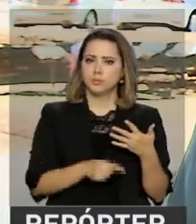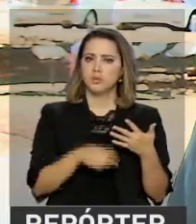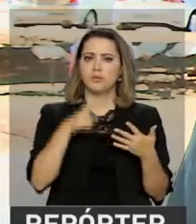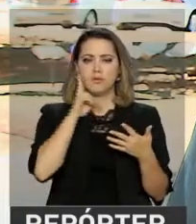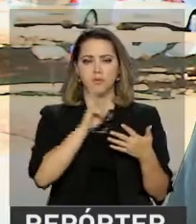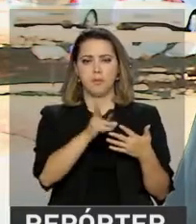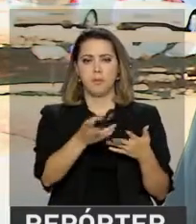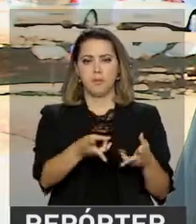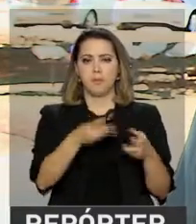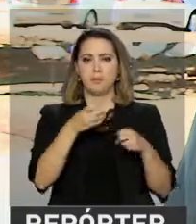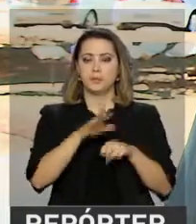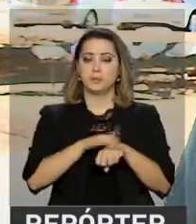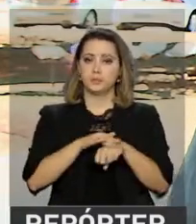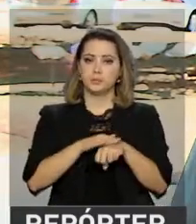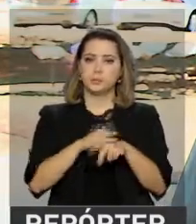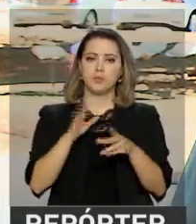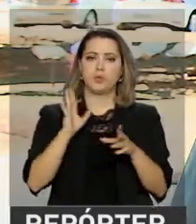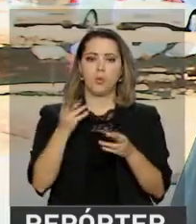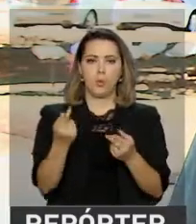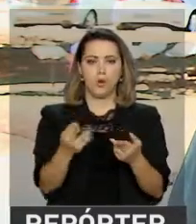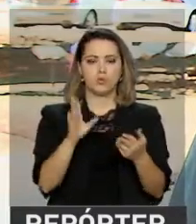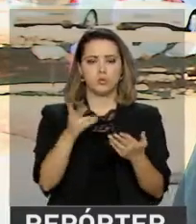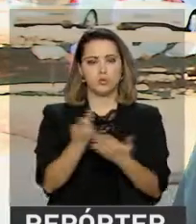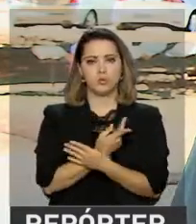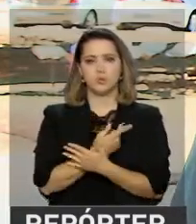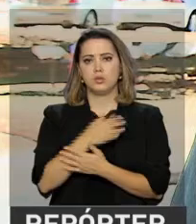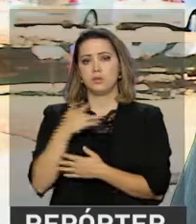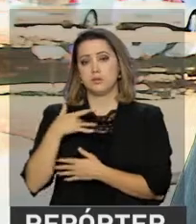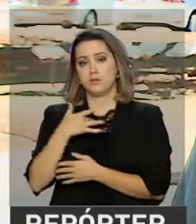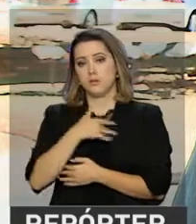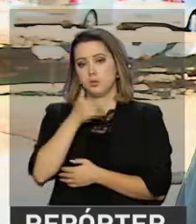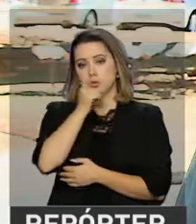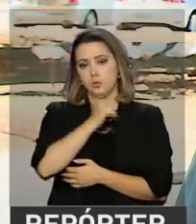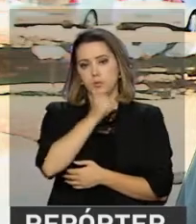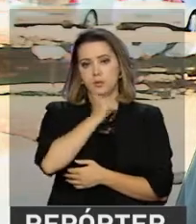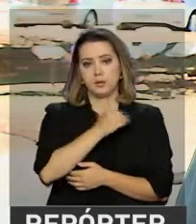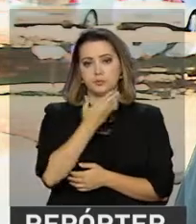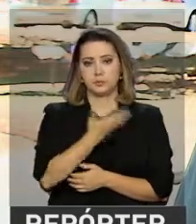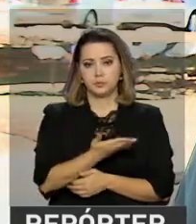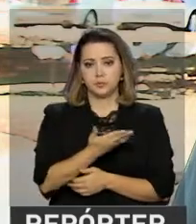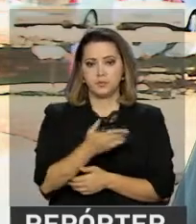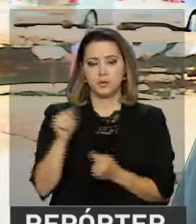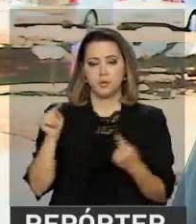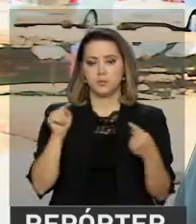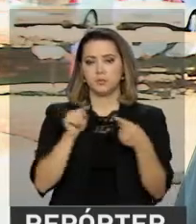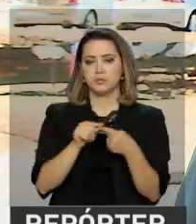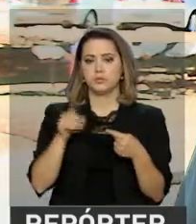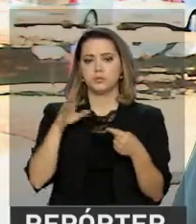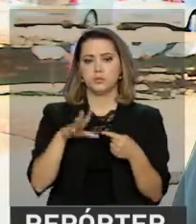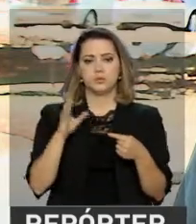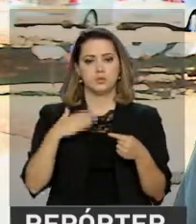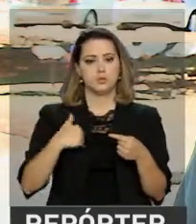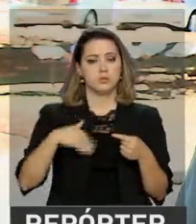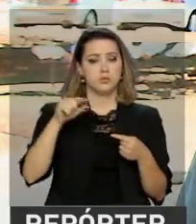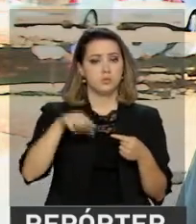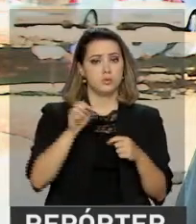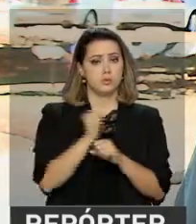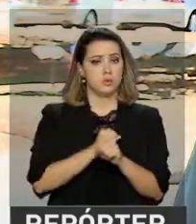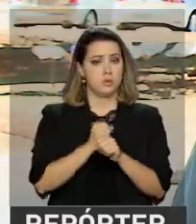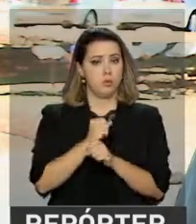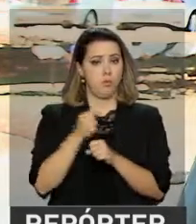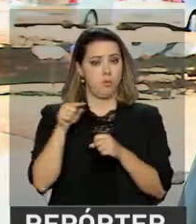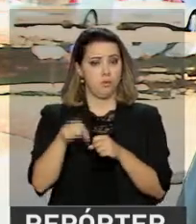como já é feito no programa saúde da mulher que funciona em toda a rede pública a meta é implantar esse modelo